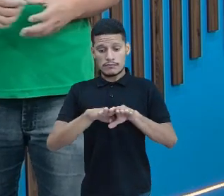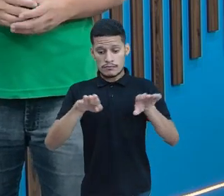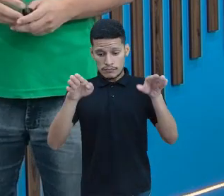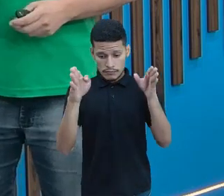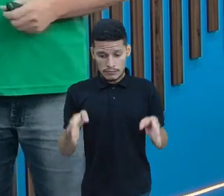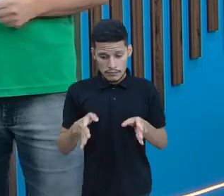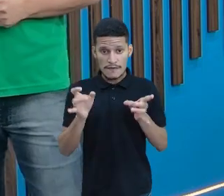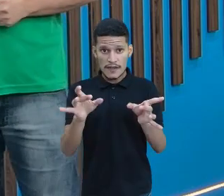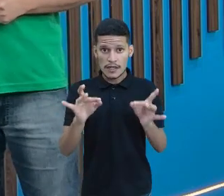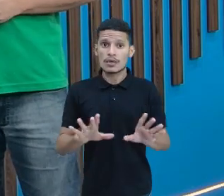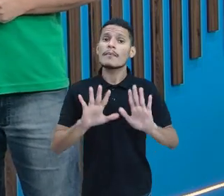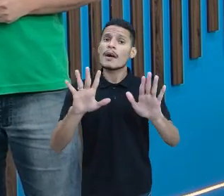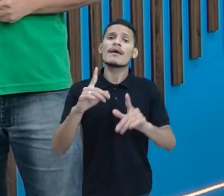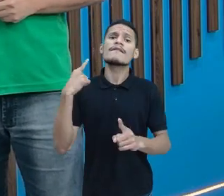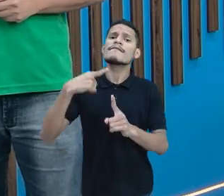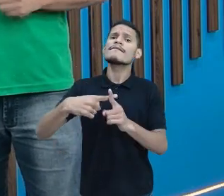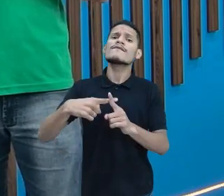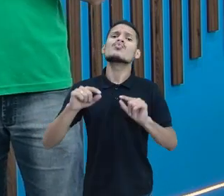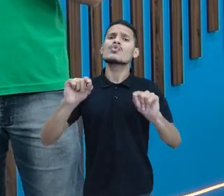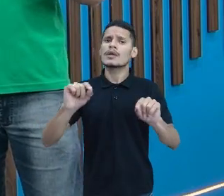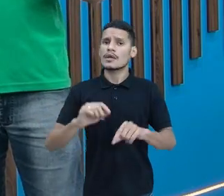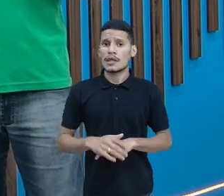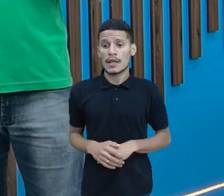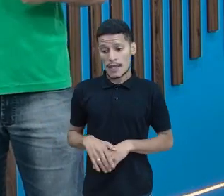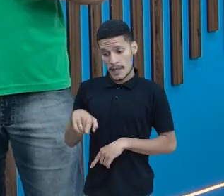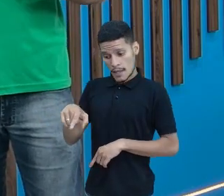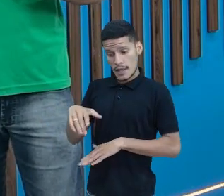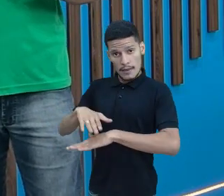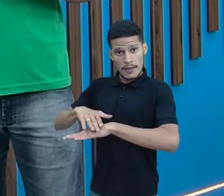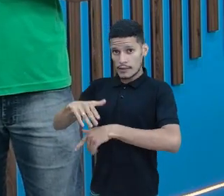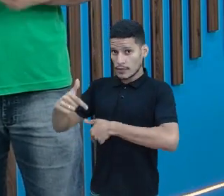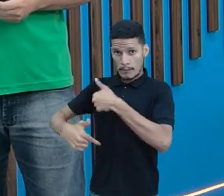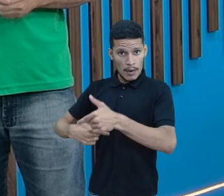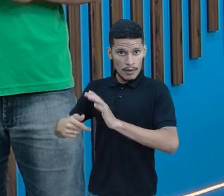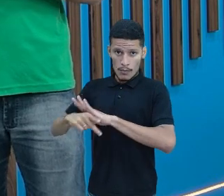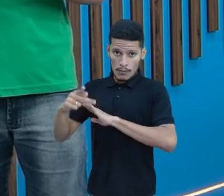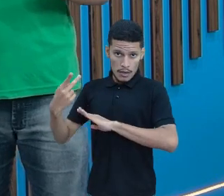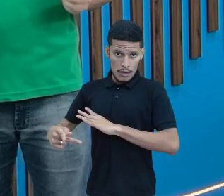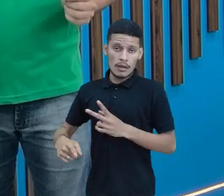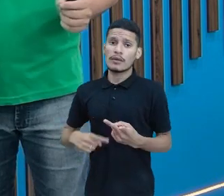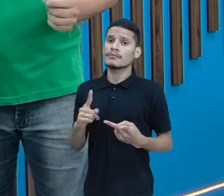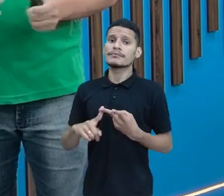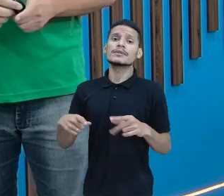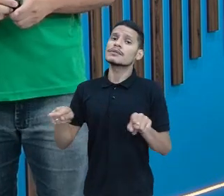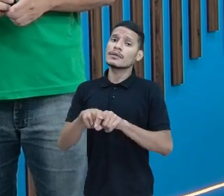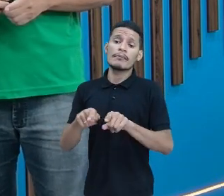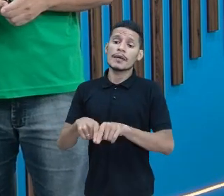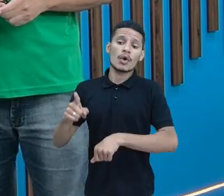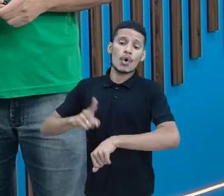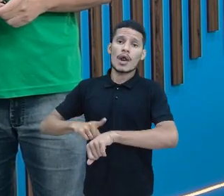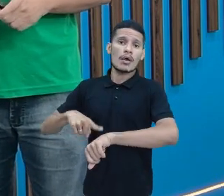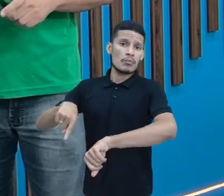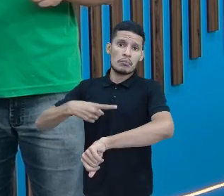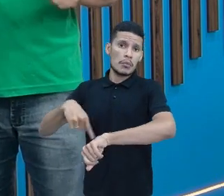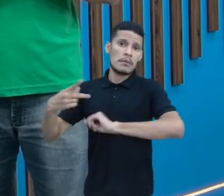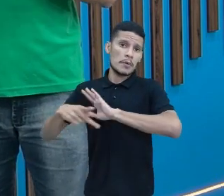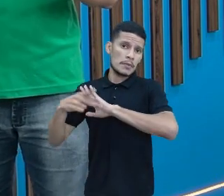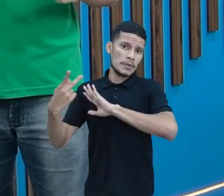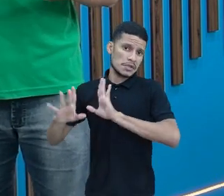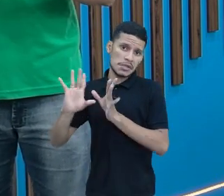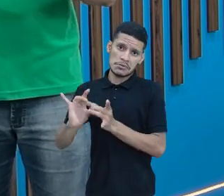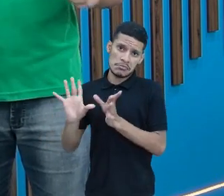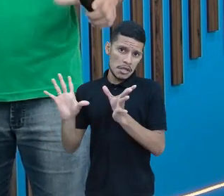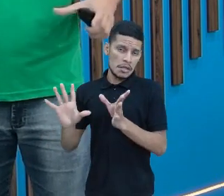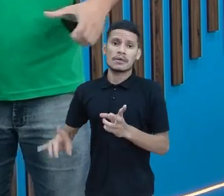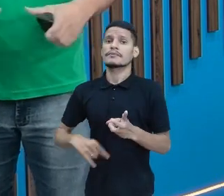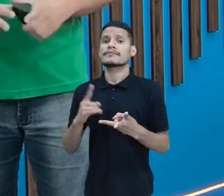seus serviços. Qual a vantagem dela? Ela trabalha para ela faz o horário dela, tá certo? Então, tudo aquilo